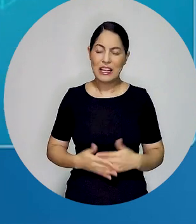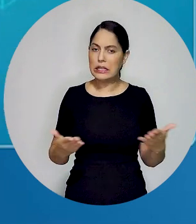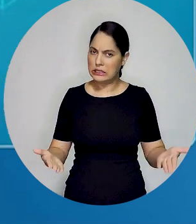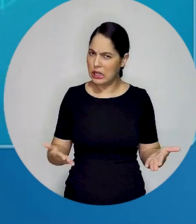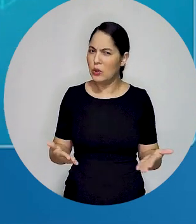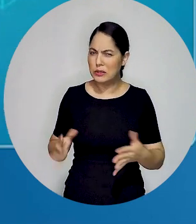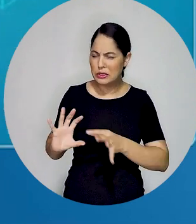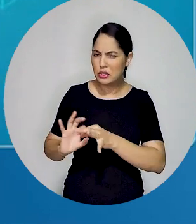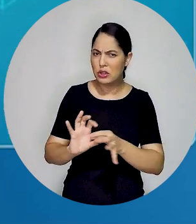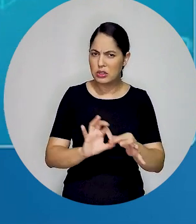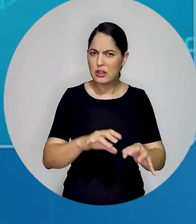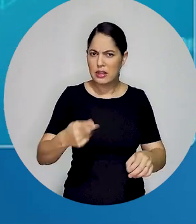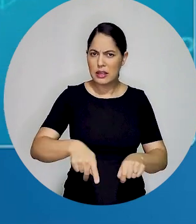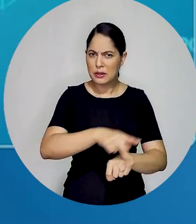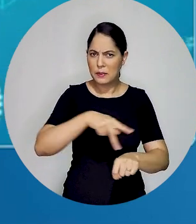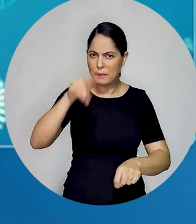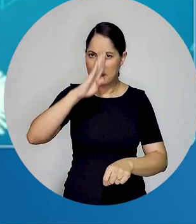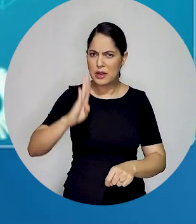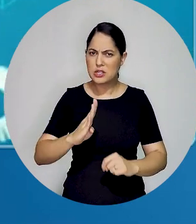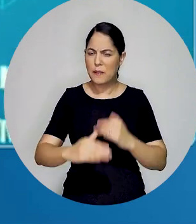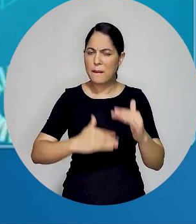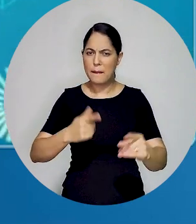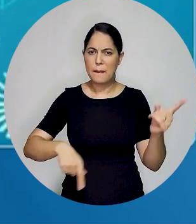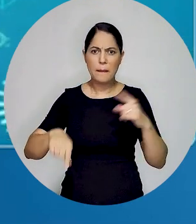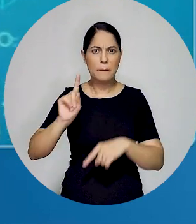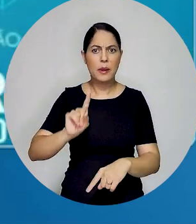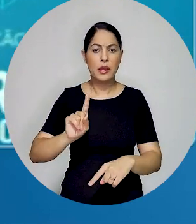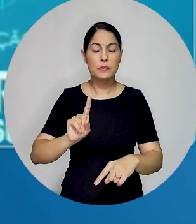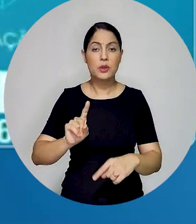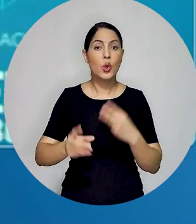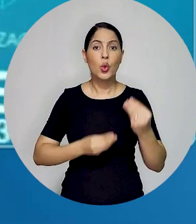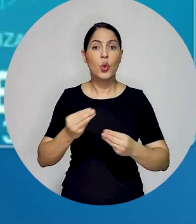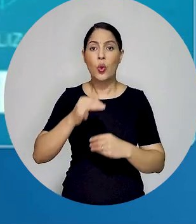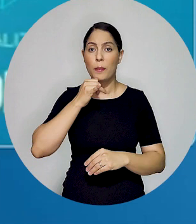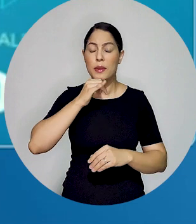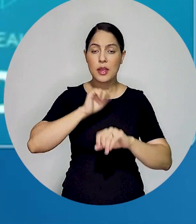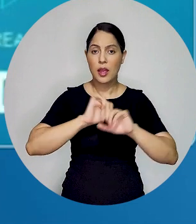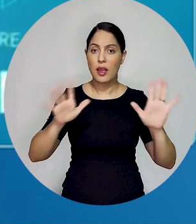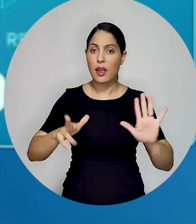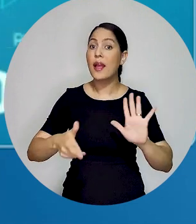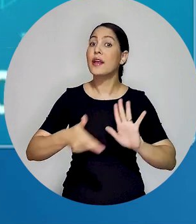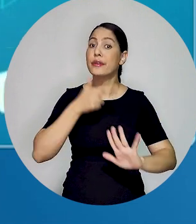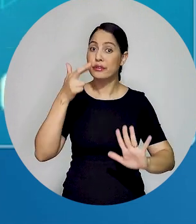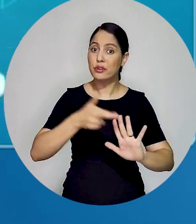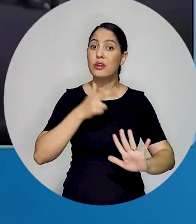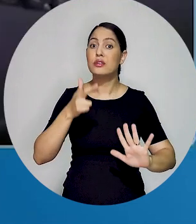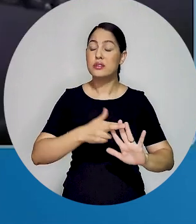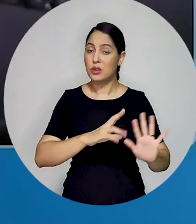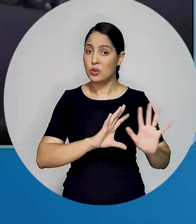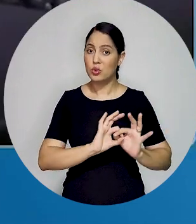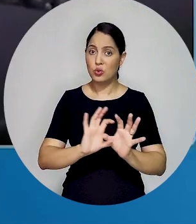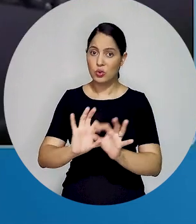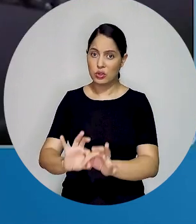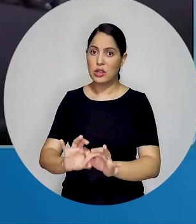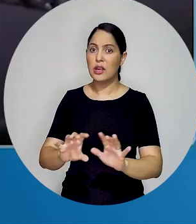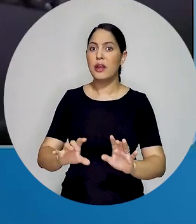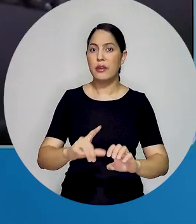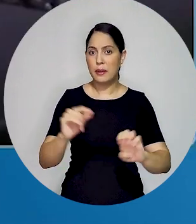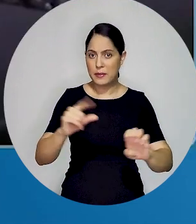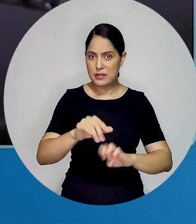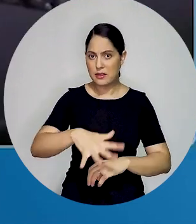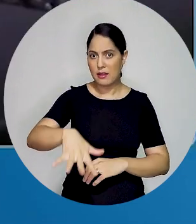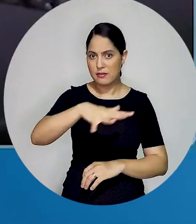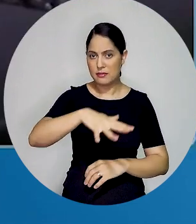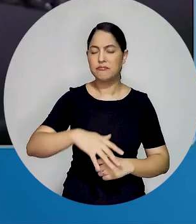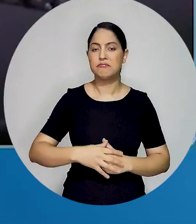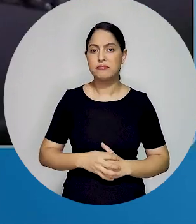contempla. A promulgação do Instituto foi uma evolução no Brasil, sobretudo em termos de resolução de conflitos no